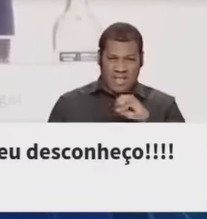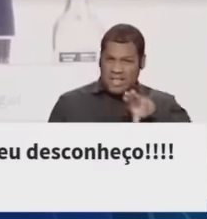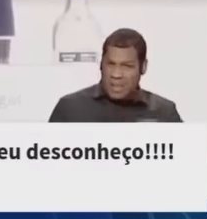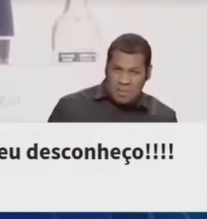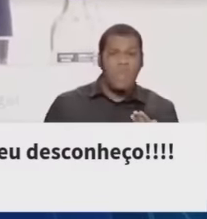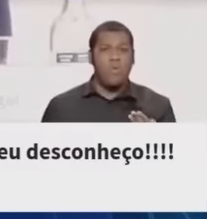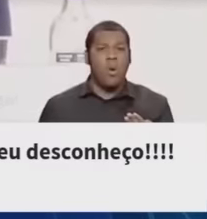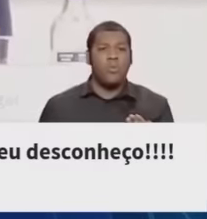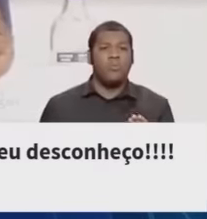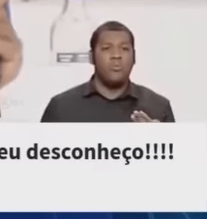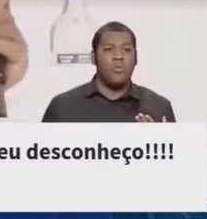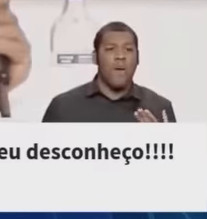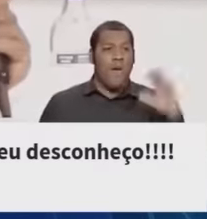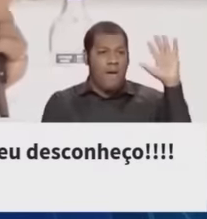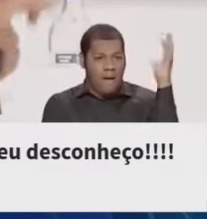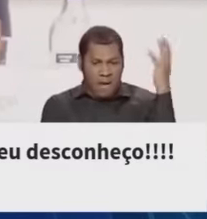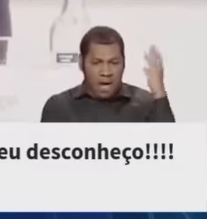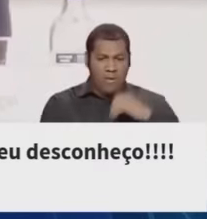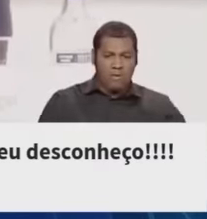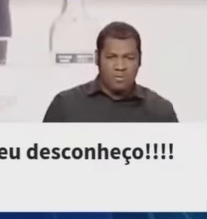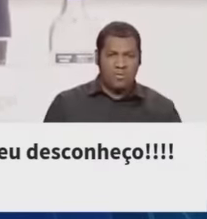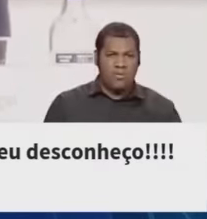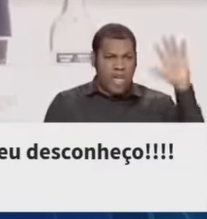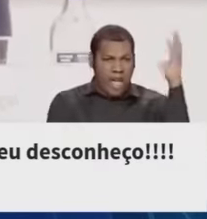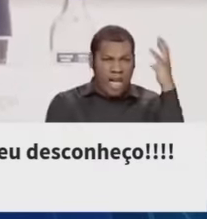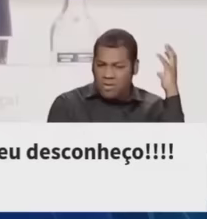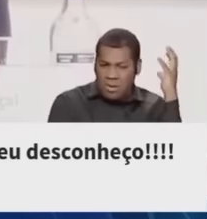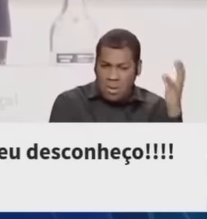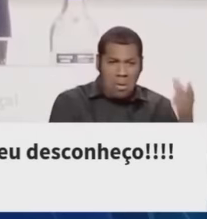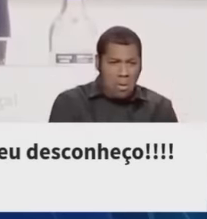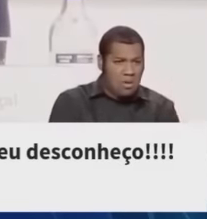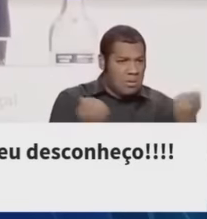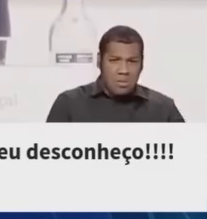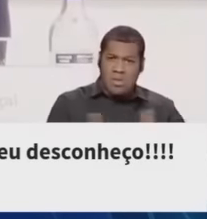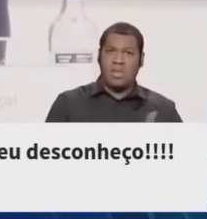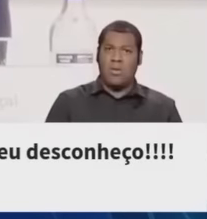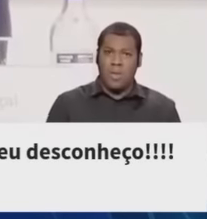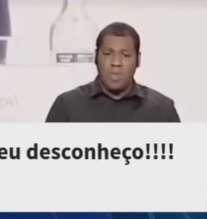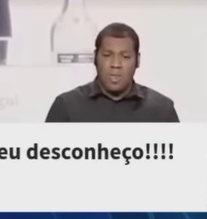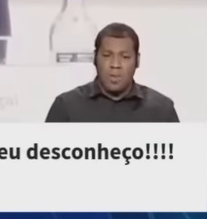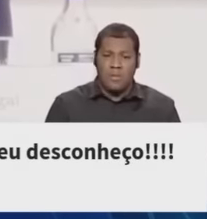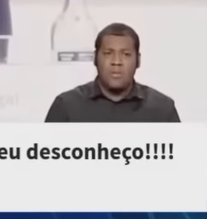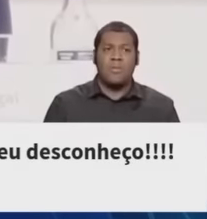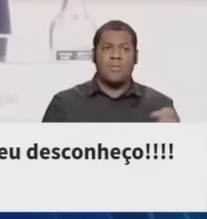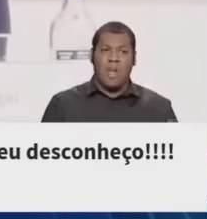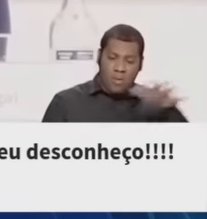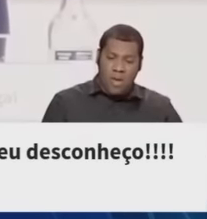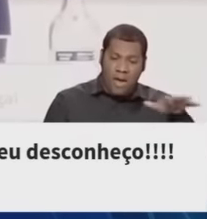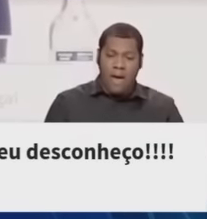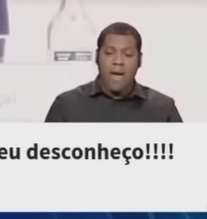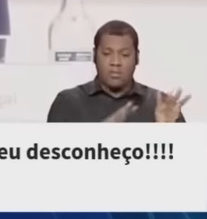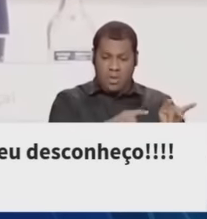degradadas, não precisa cortar uma árvore para plantar um pé de soja, um pé de milho ou criar um gado. É só recuperar as terras